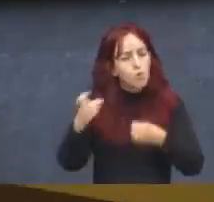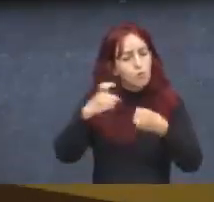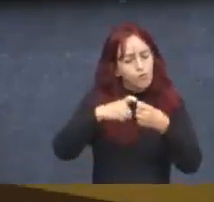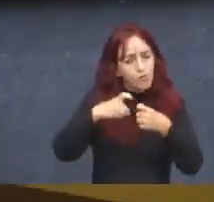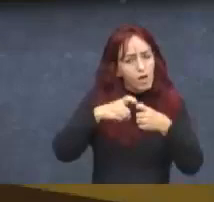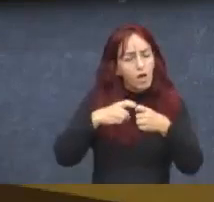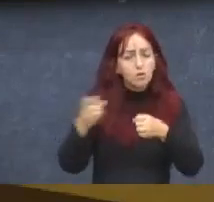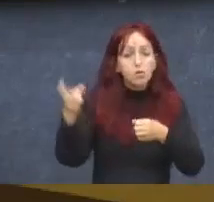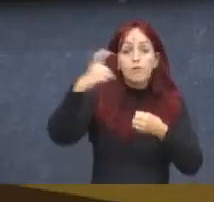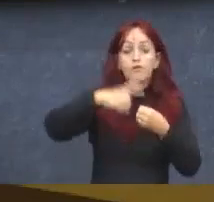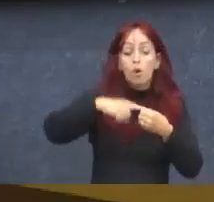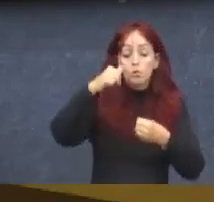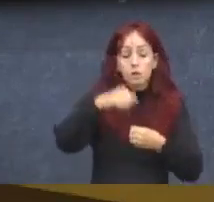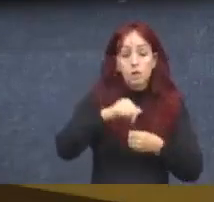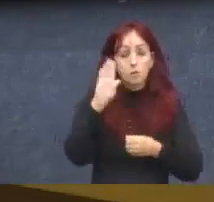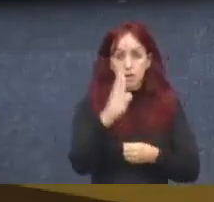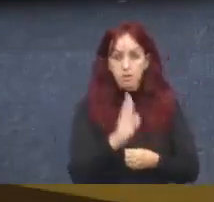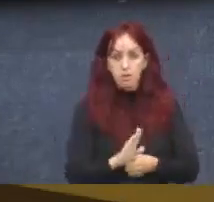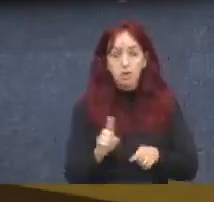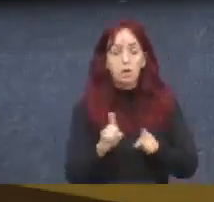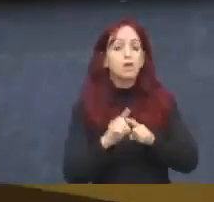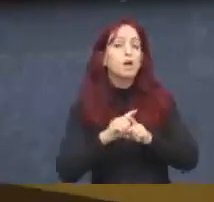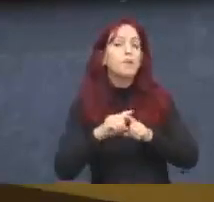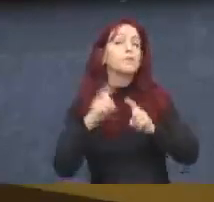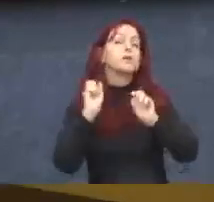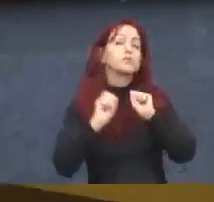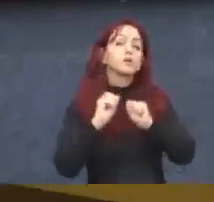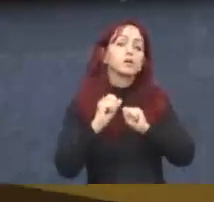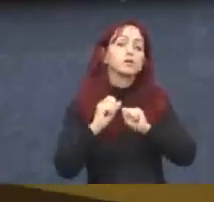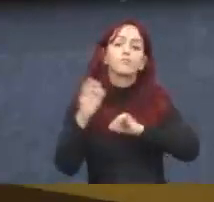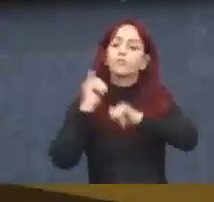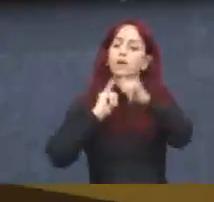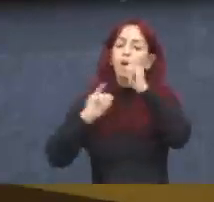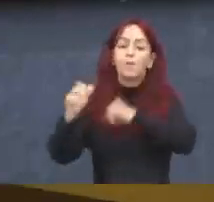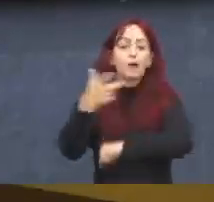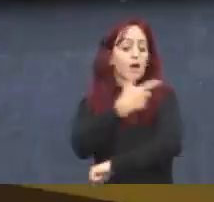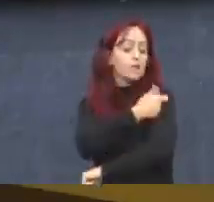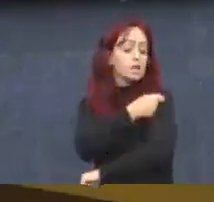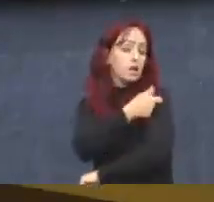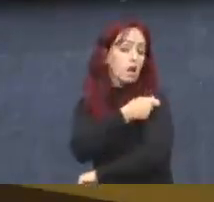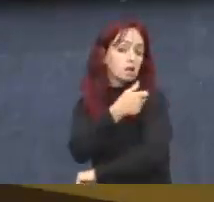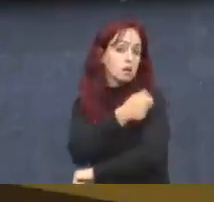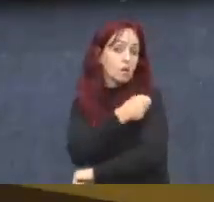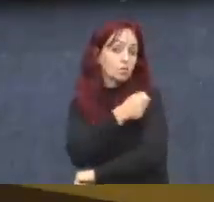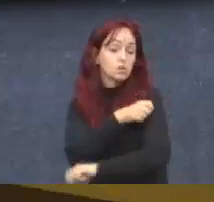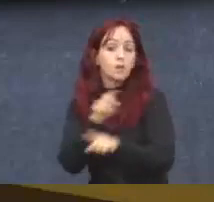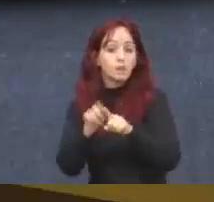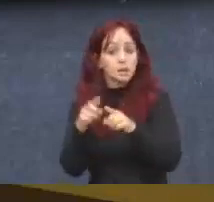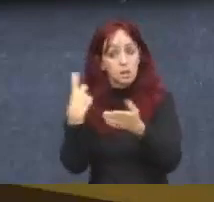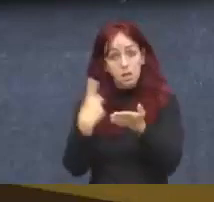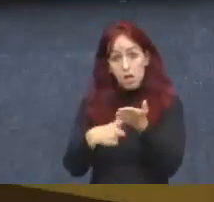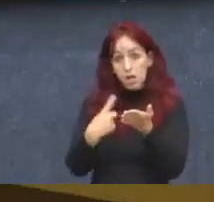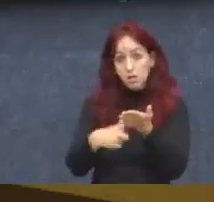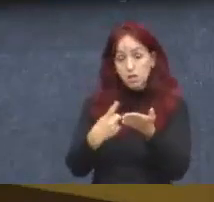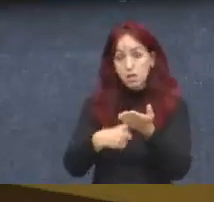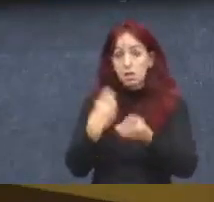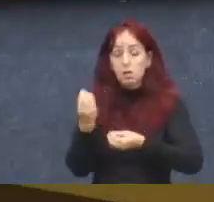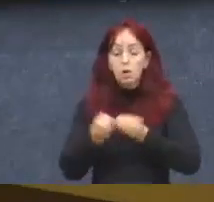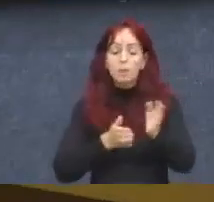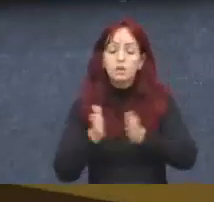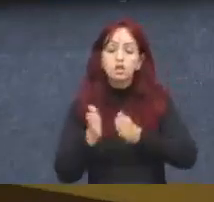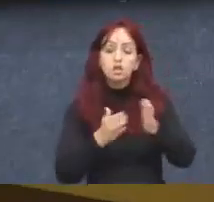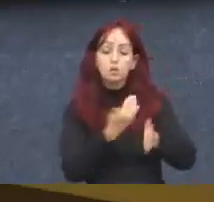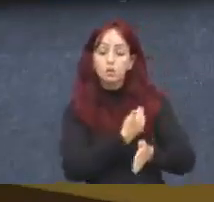fazia campanha contra a vacinação, levando as pessoas à morte. Agora nós estamos garantindo vacinação como estímulo do governo federal. E o